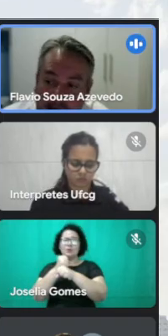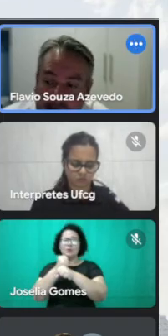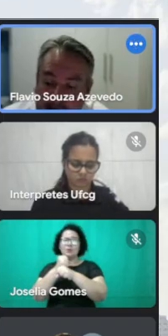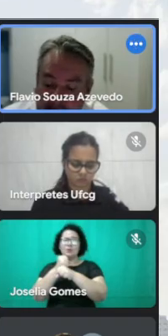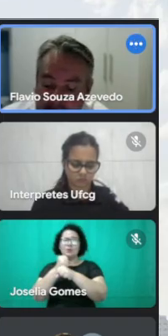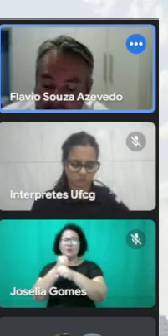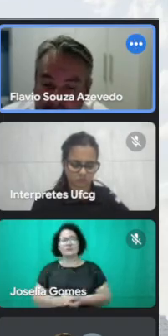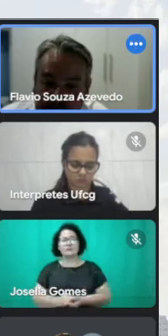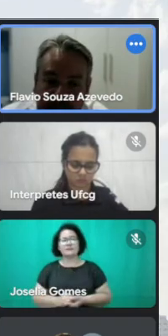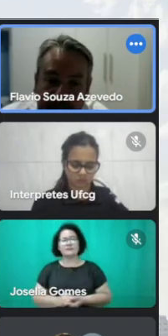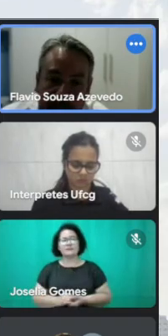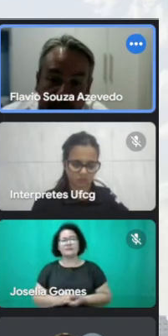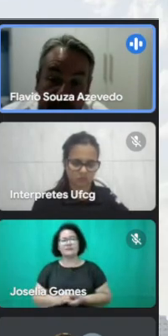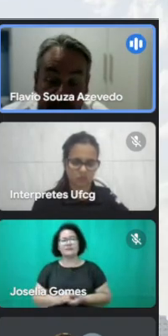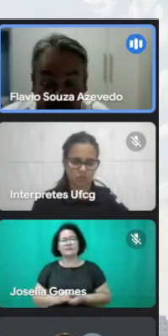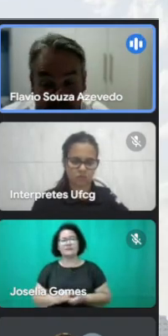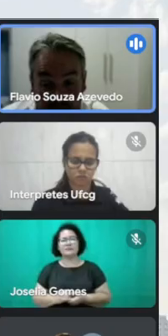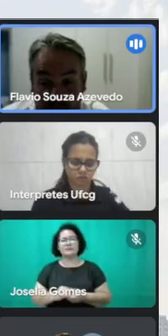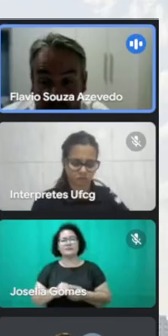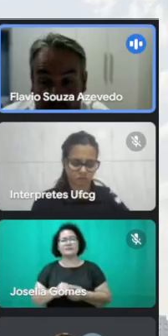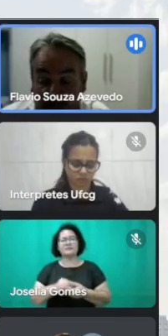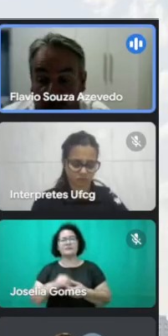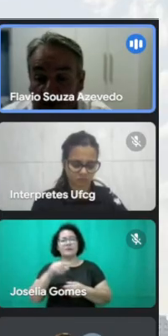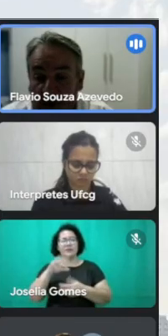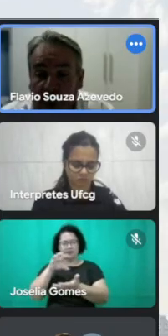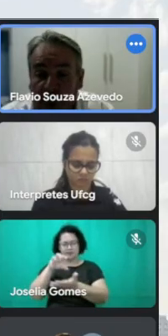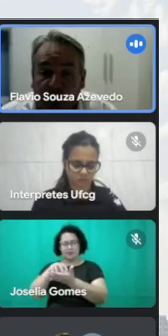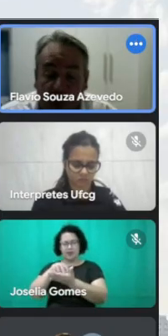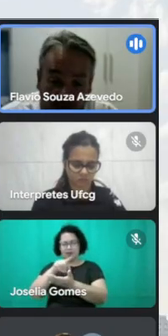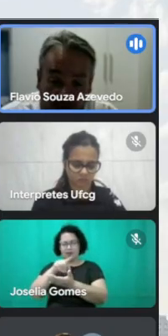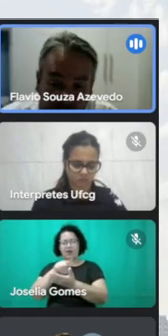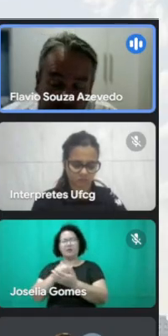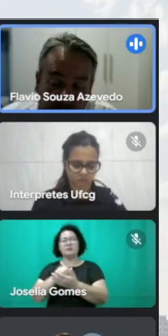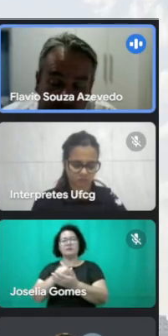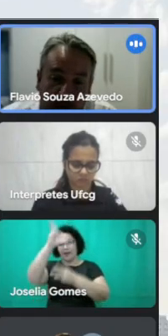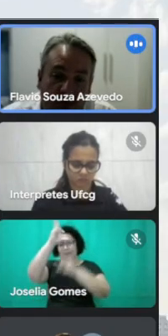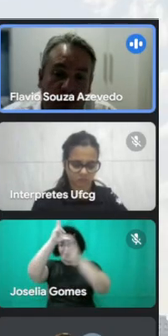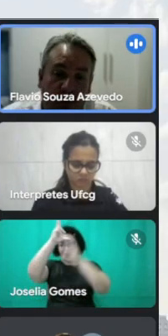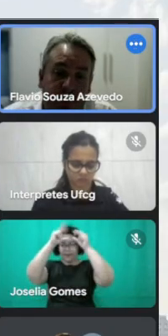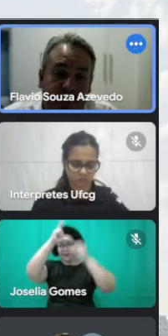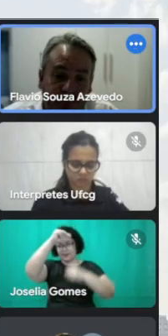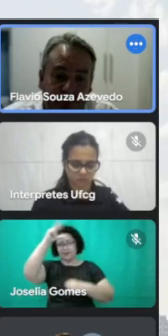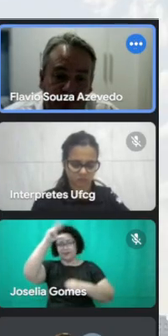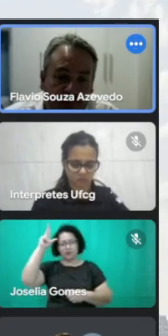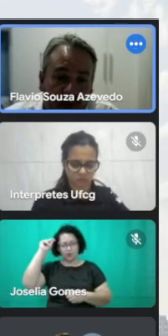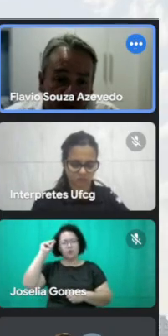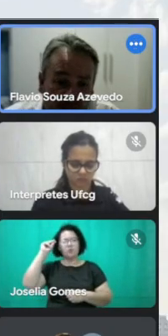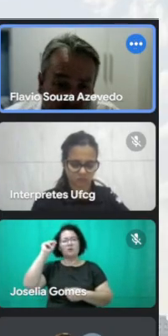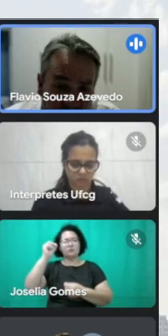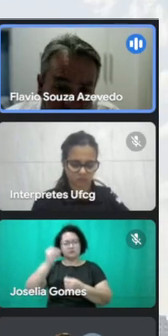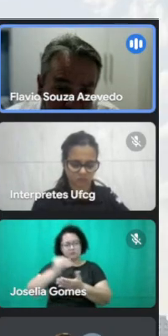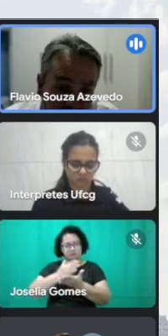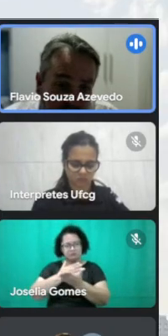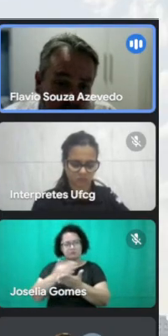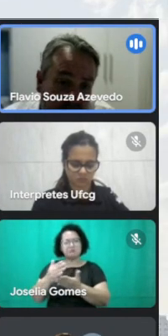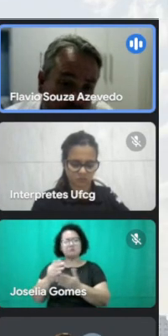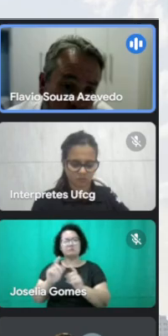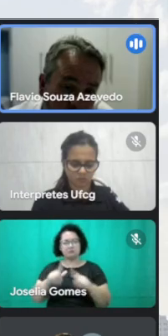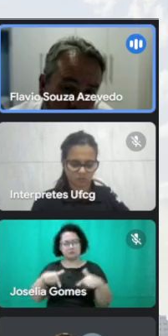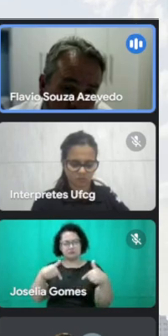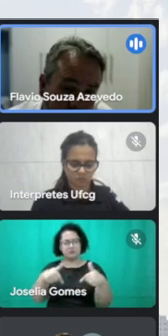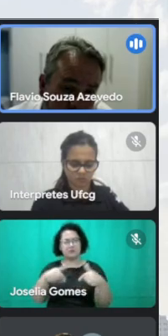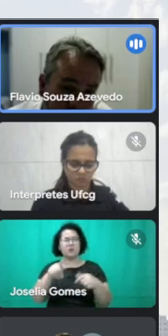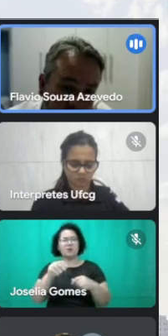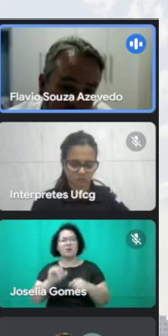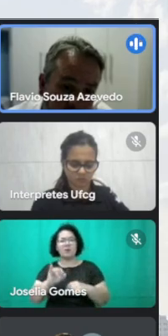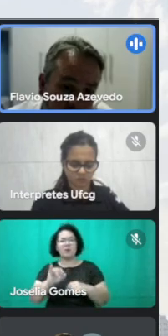parque lá. É uma iniciativa da prefeitura, né, totalmente da prefeitura. Então, nessa foto a gente pode ver como